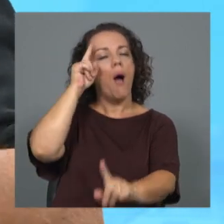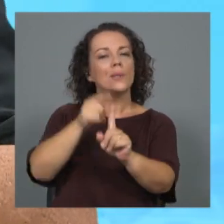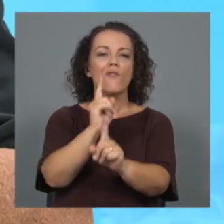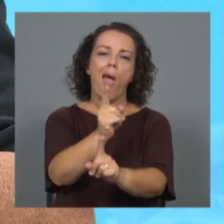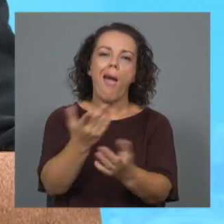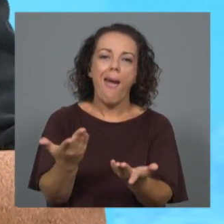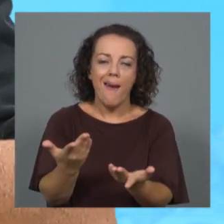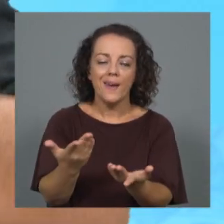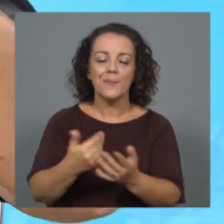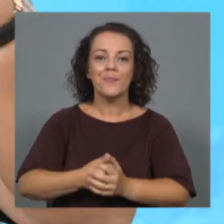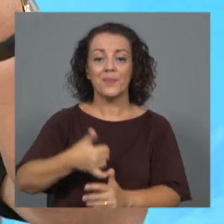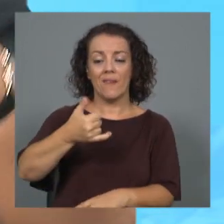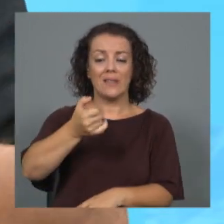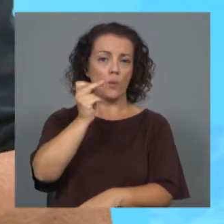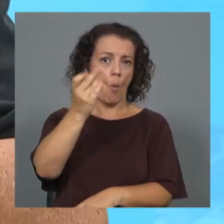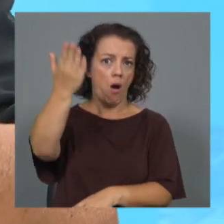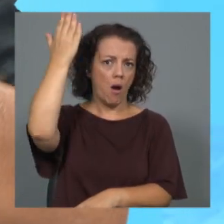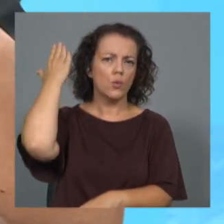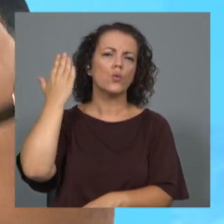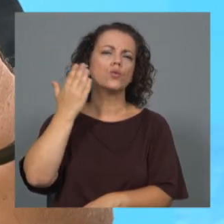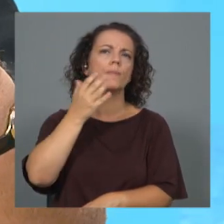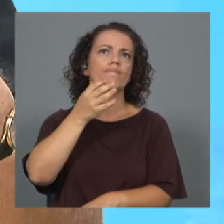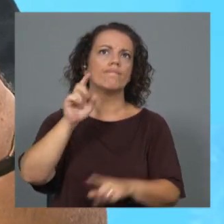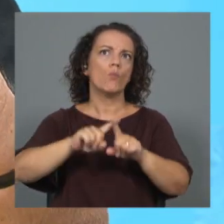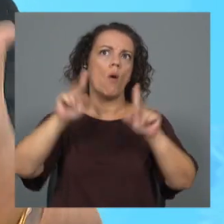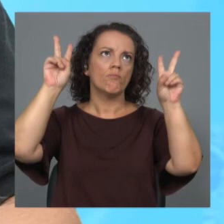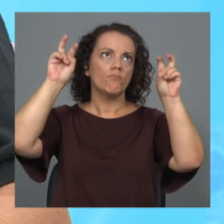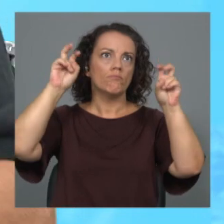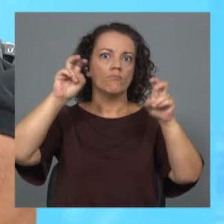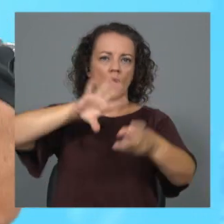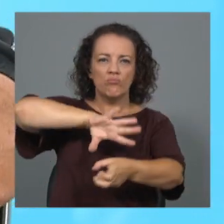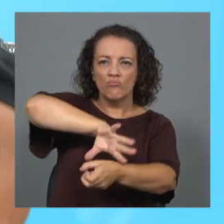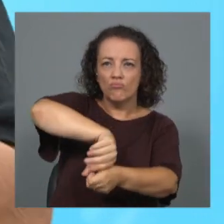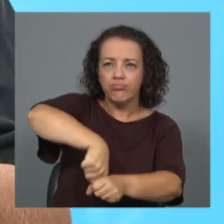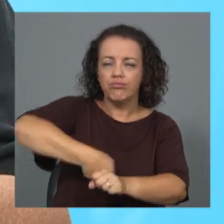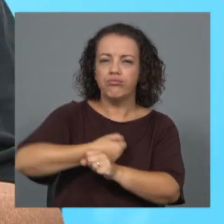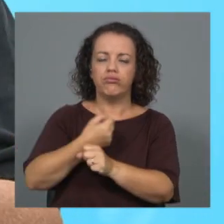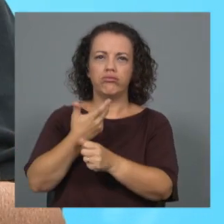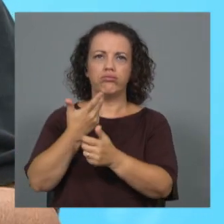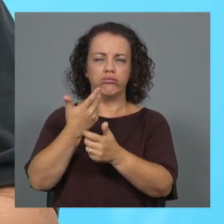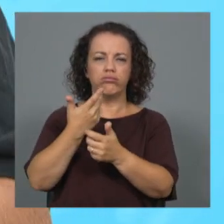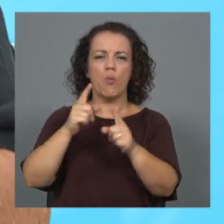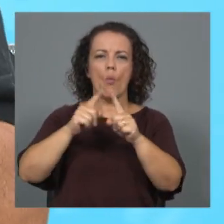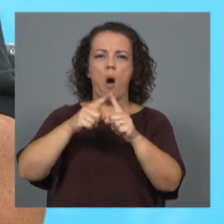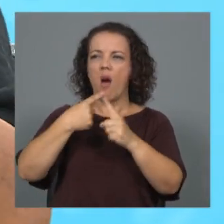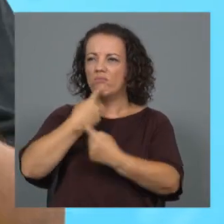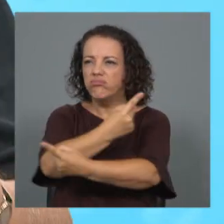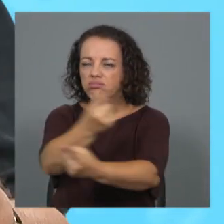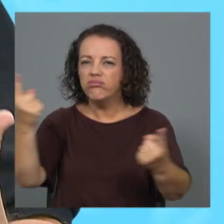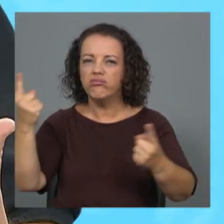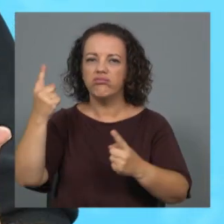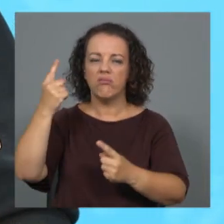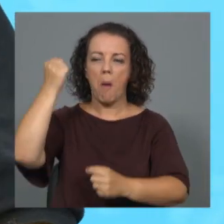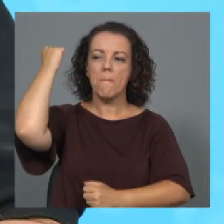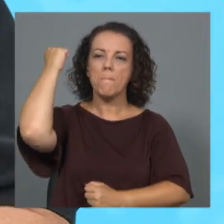em que ainda não se falava tanto destas catástrofes autênticas, destas blasfémias autênticas de andar a matar em